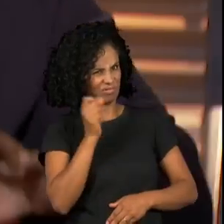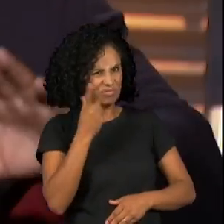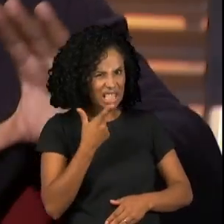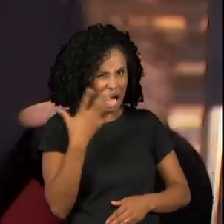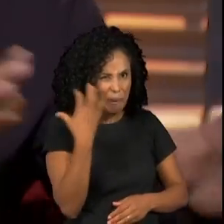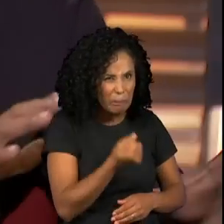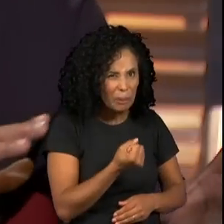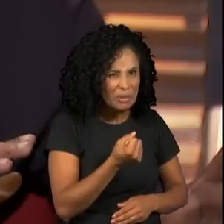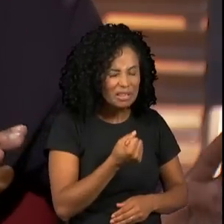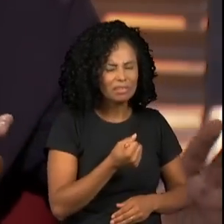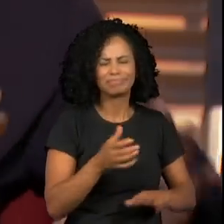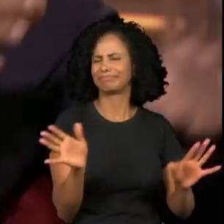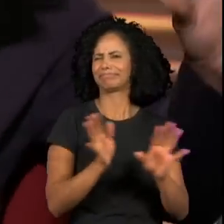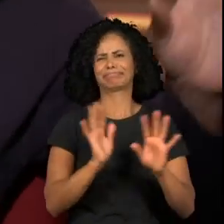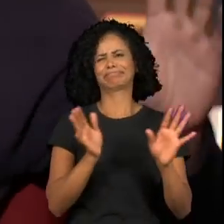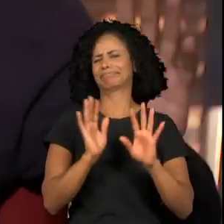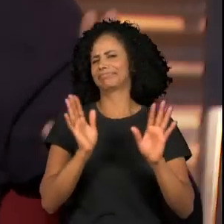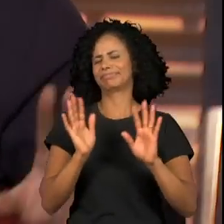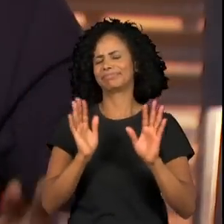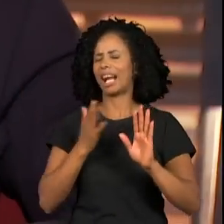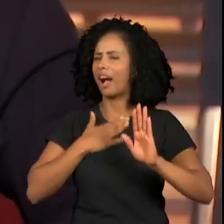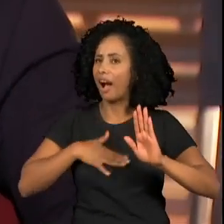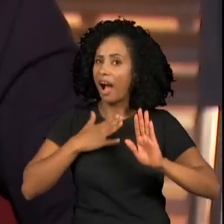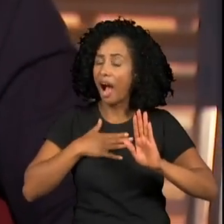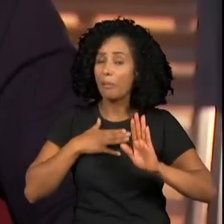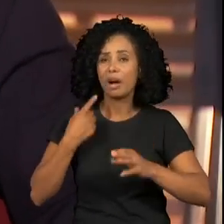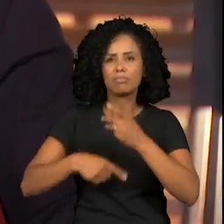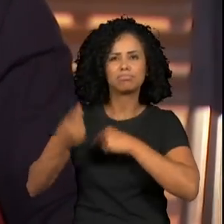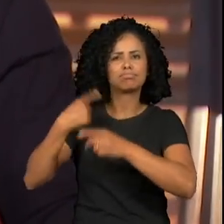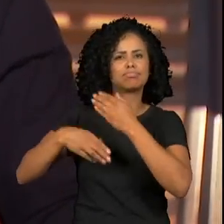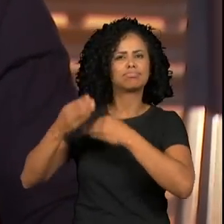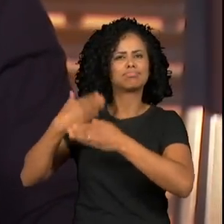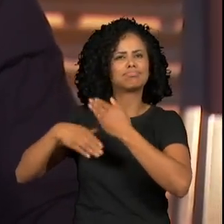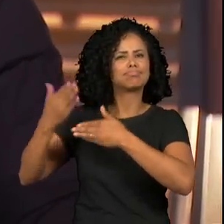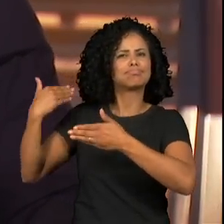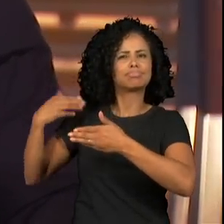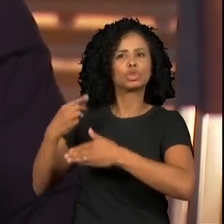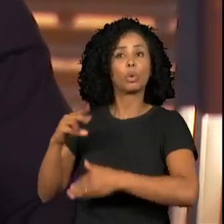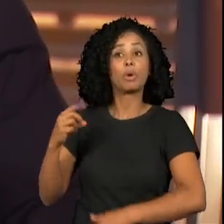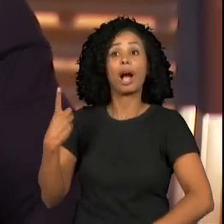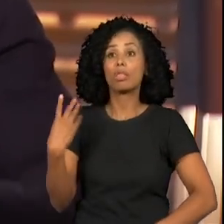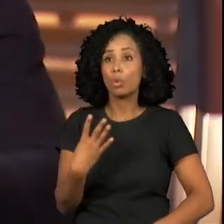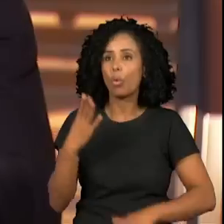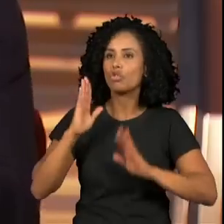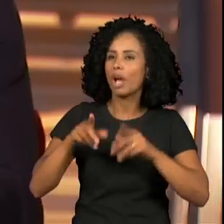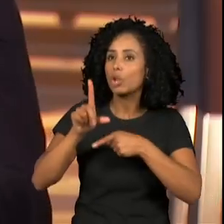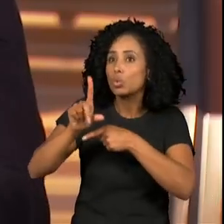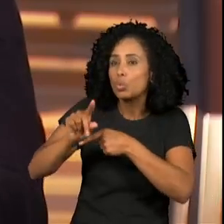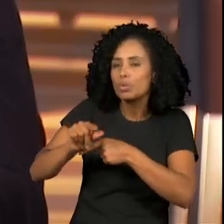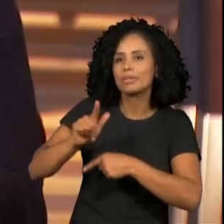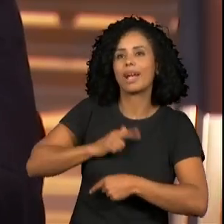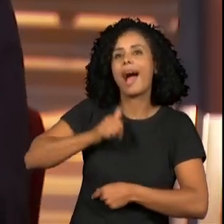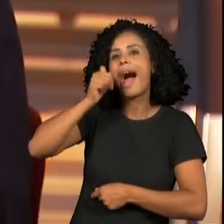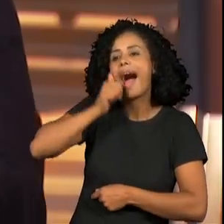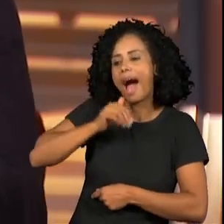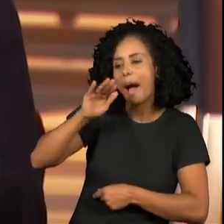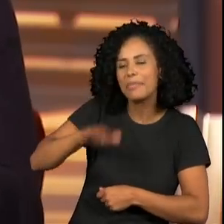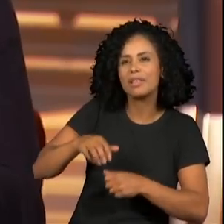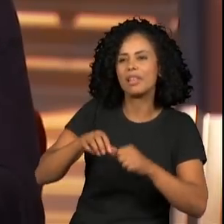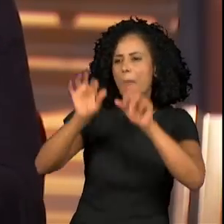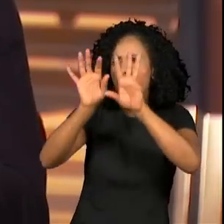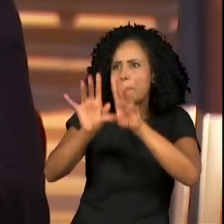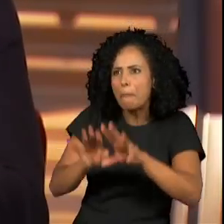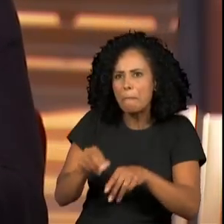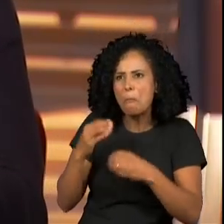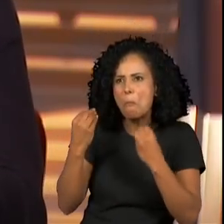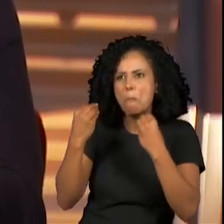mensageiro da verdade? Ele deu uma aposentada, já foi em 2014. É. Já não. Ah, no Twitter teve uma menina que colocou que o MV poderia